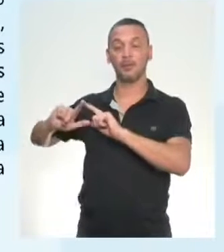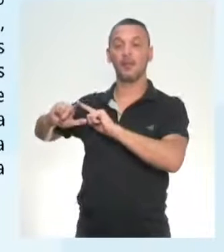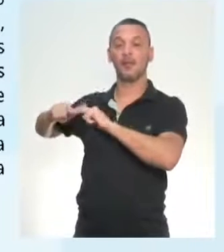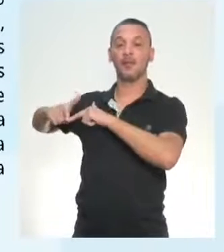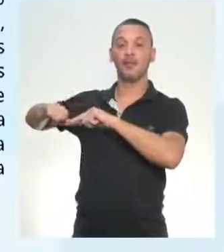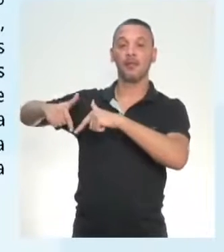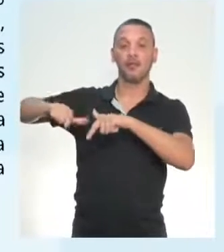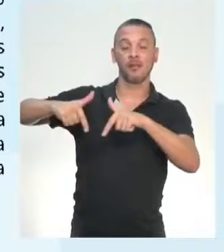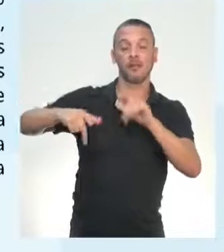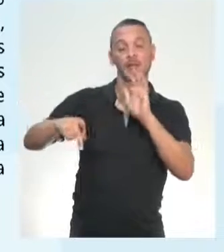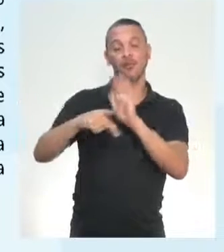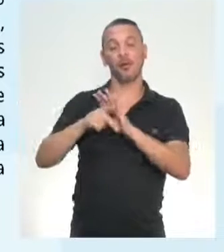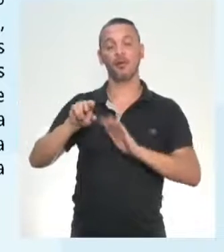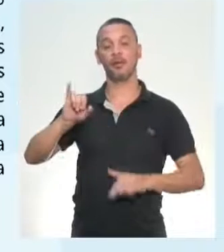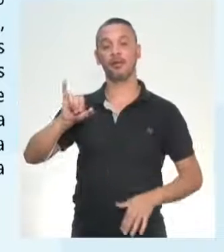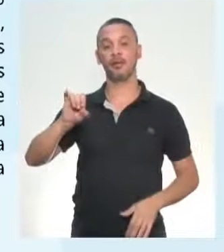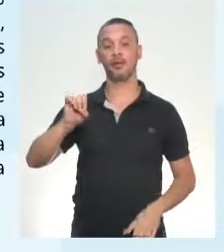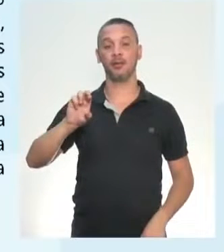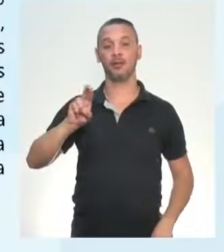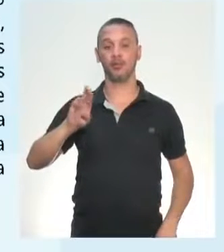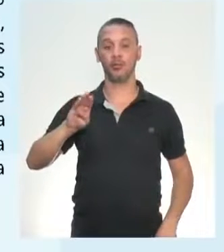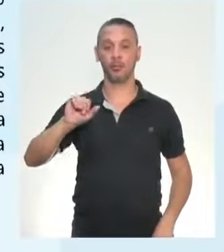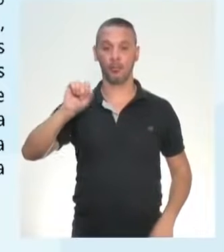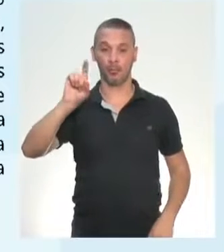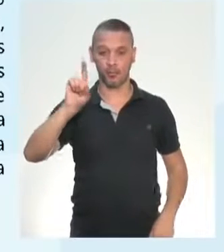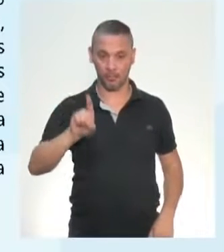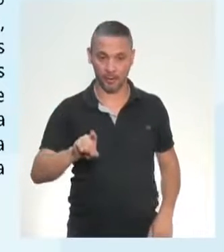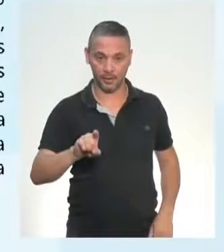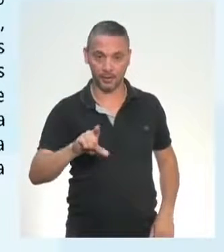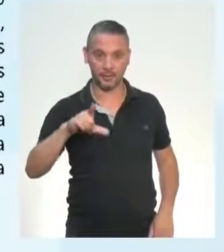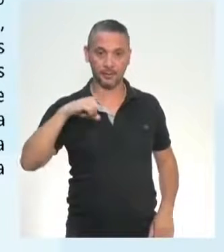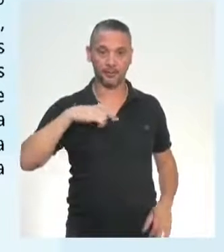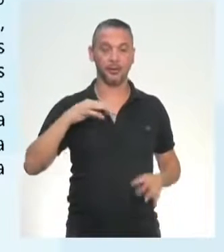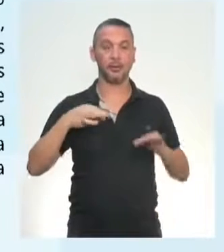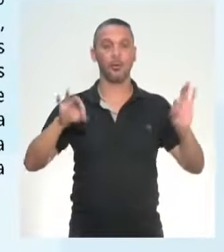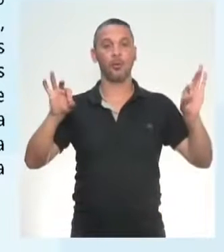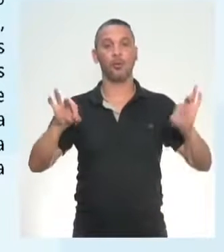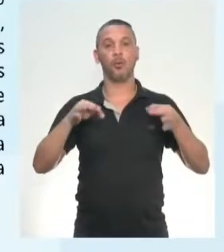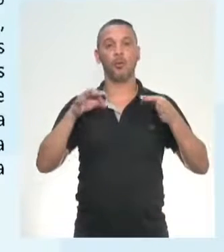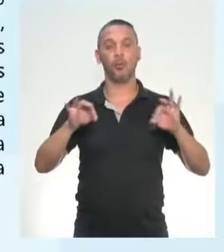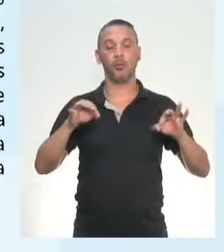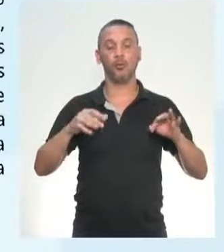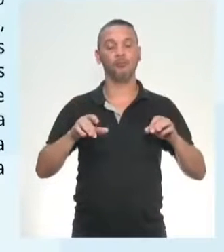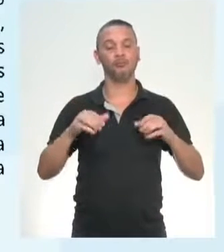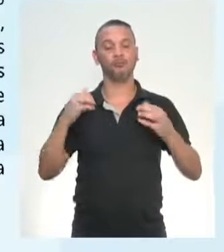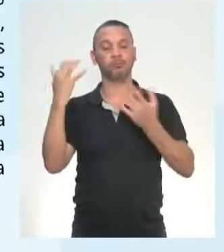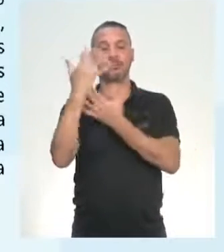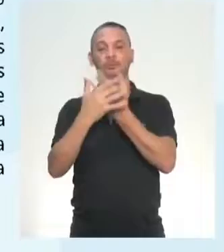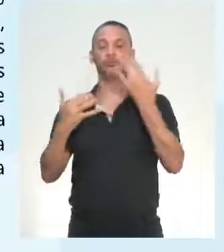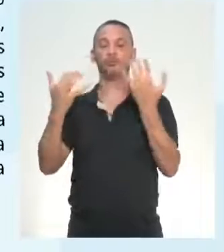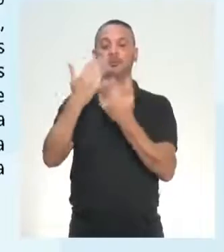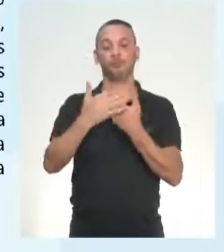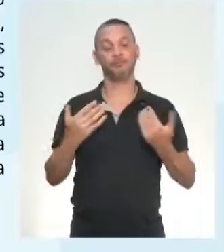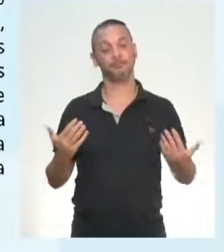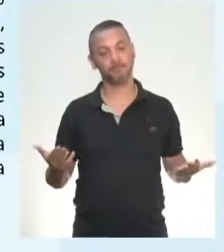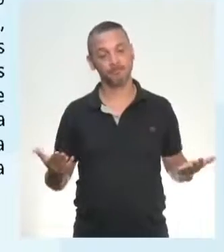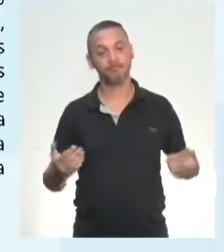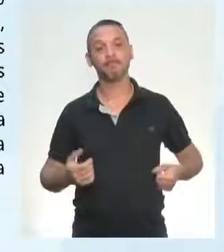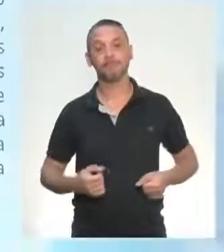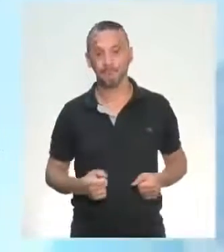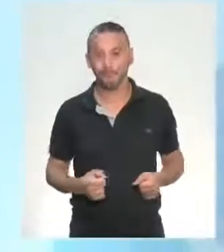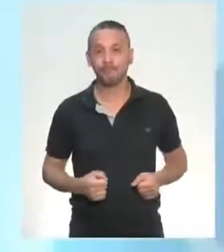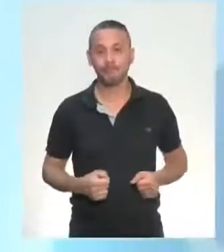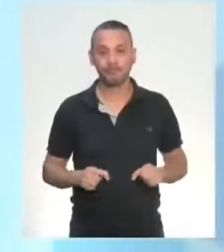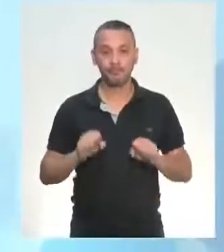da música iorubá, incluindo percussão complexa e músicas. Ou seja,